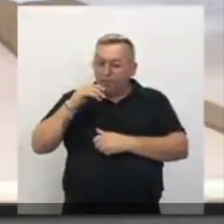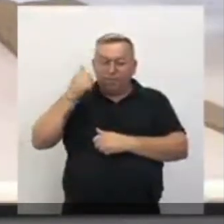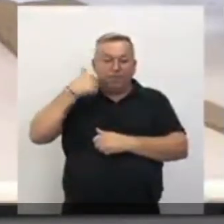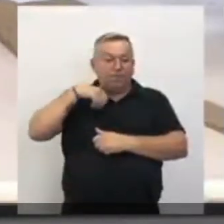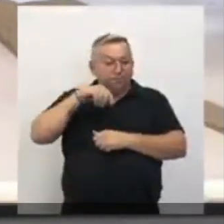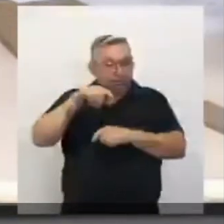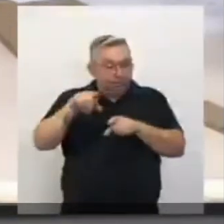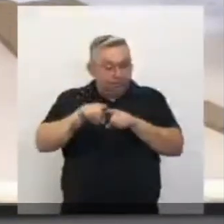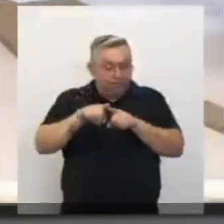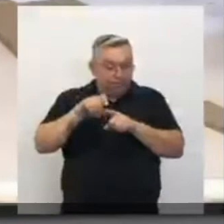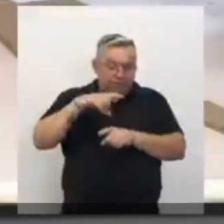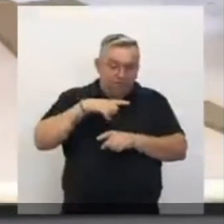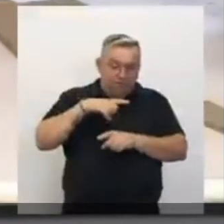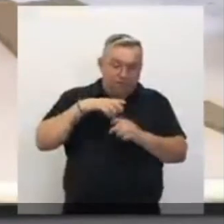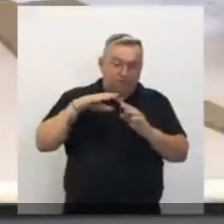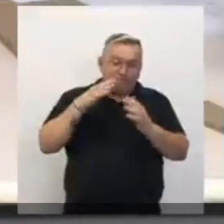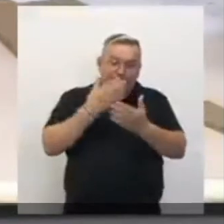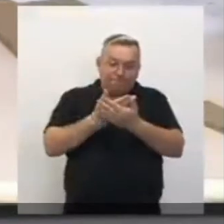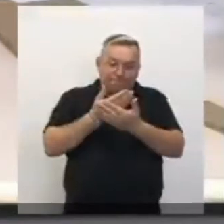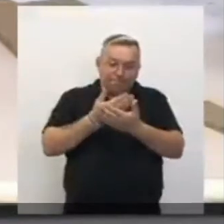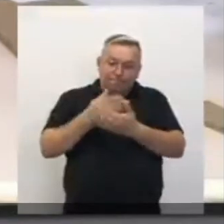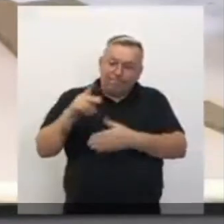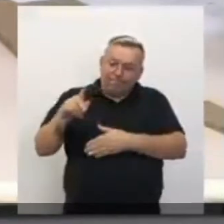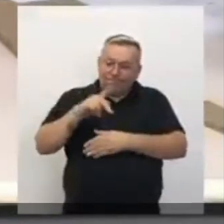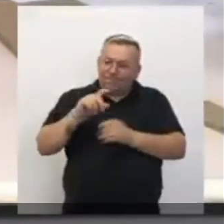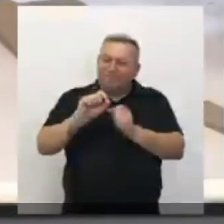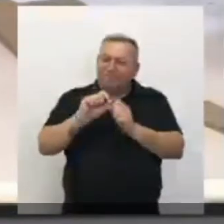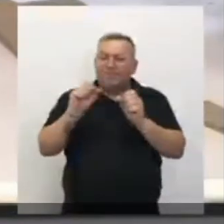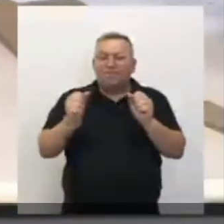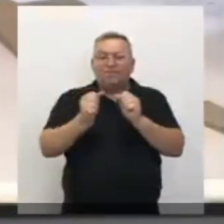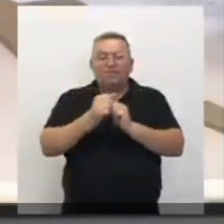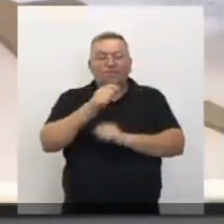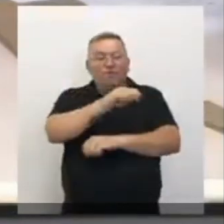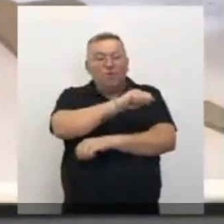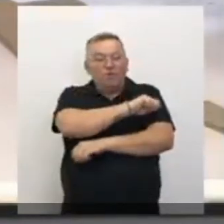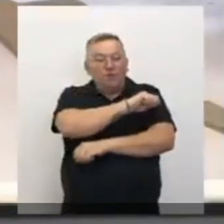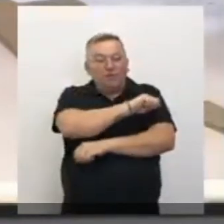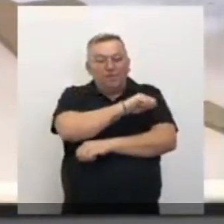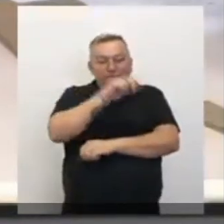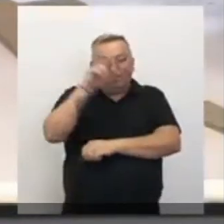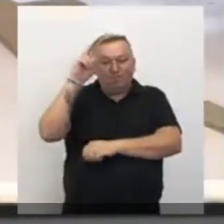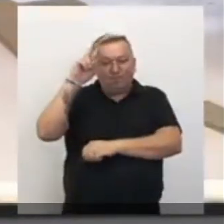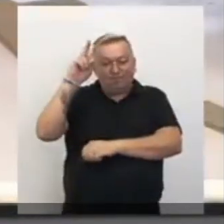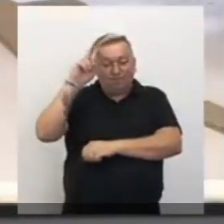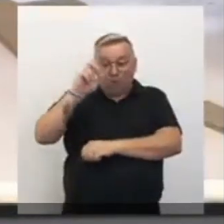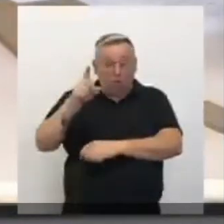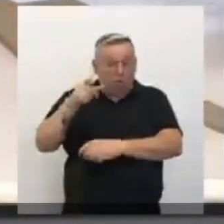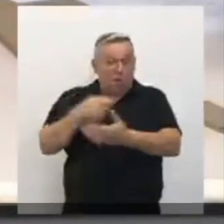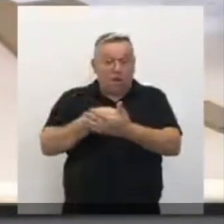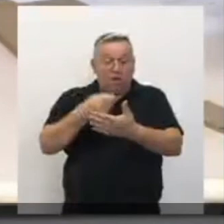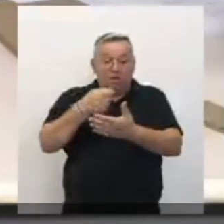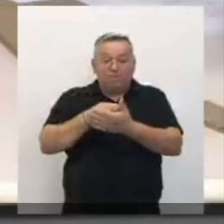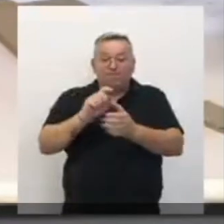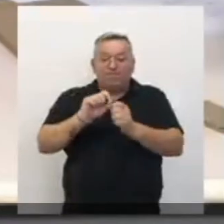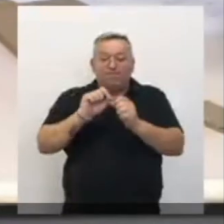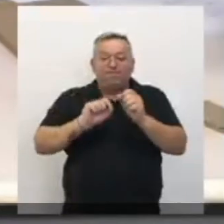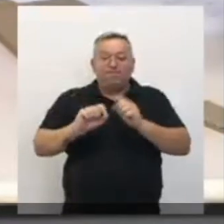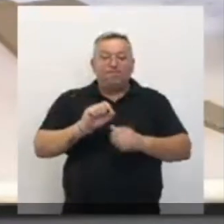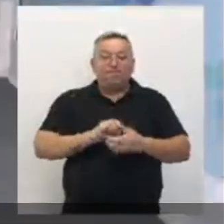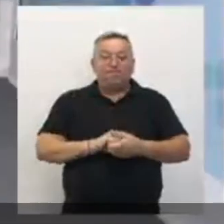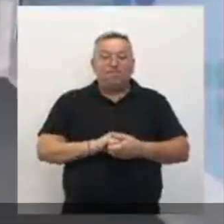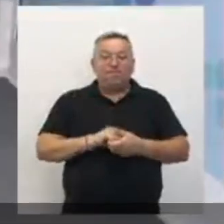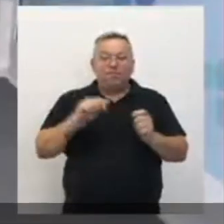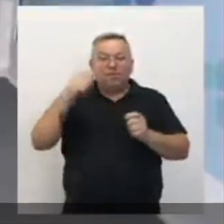mãe, ou se você estiver na escola, professores, façam com seus alunos, né? Lembrando que não é obrigatório, né, Não Tony? é. Você pode